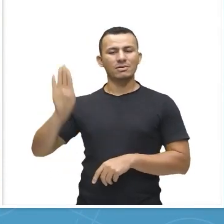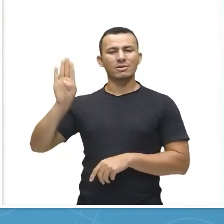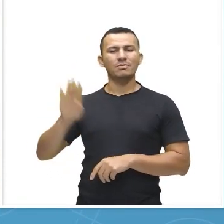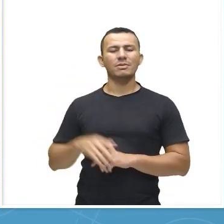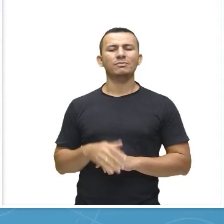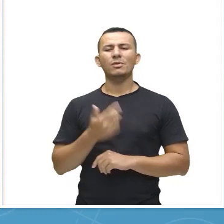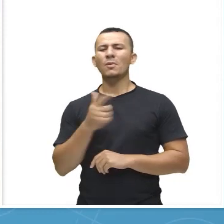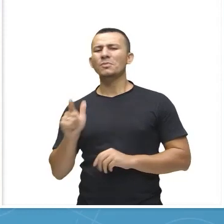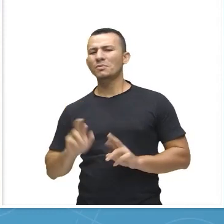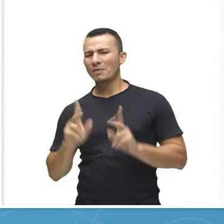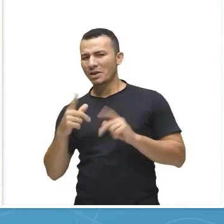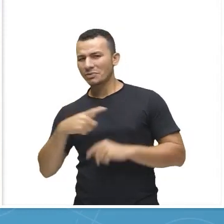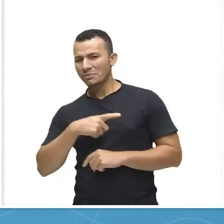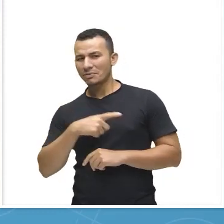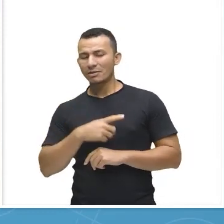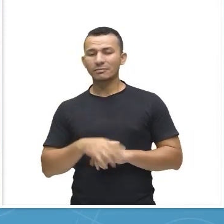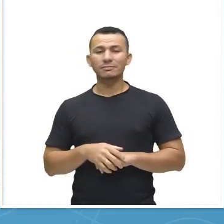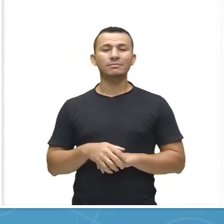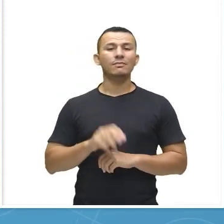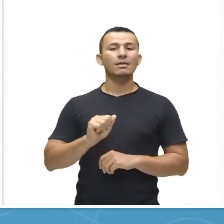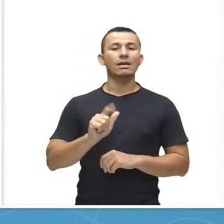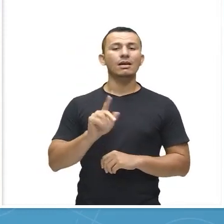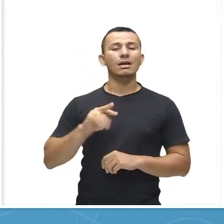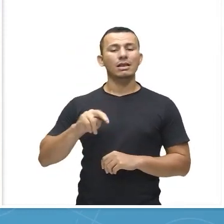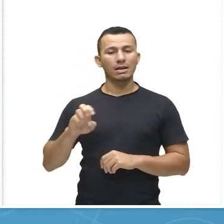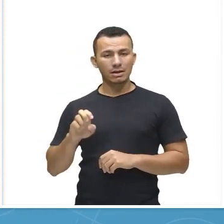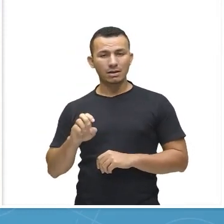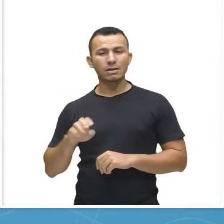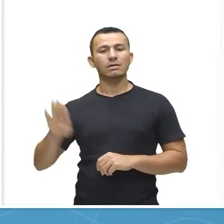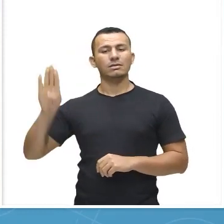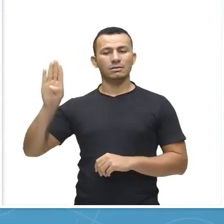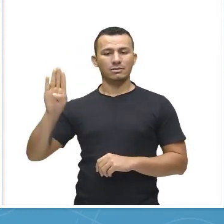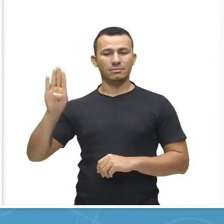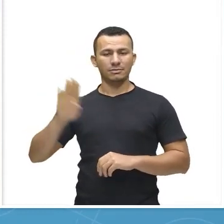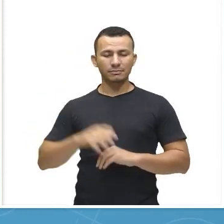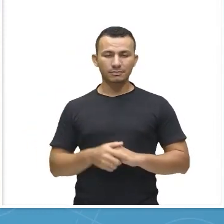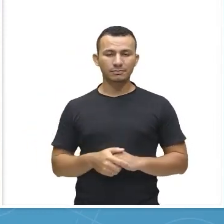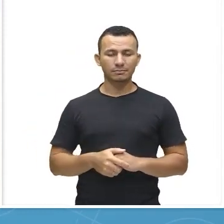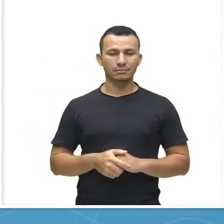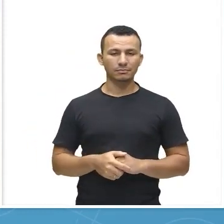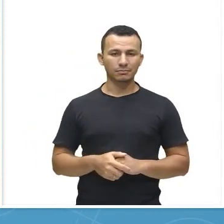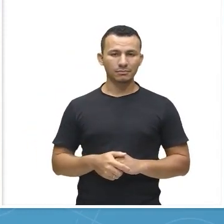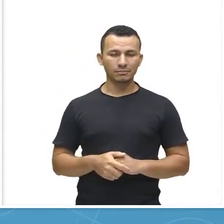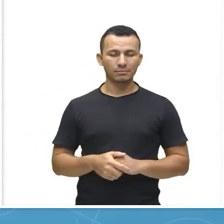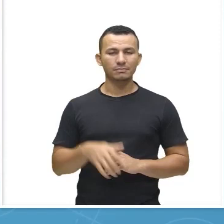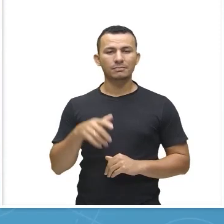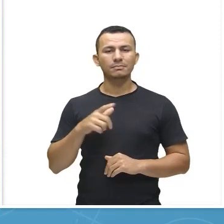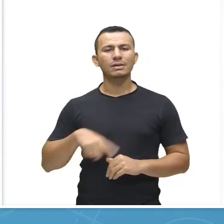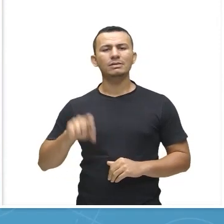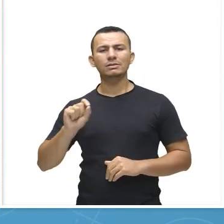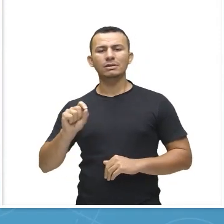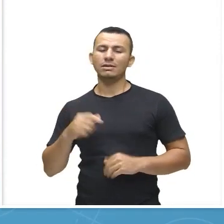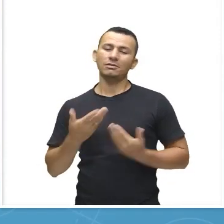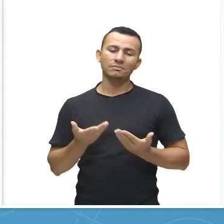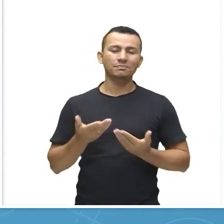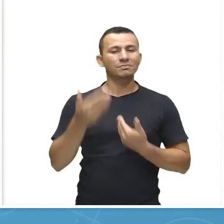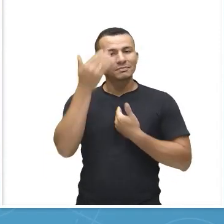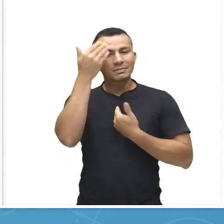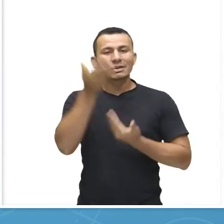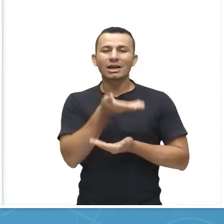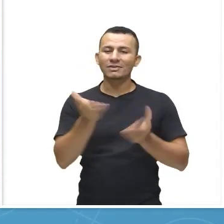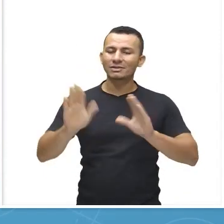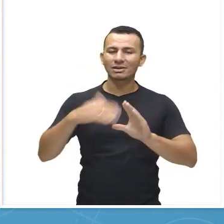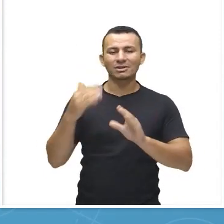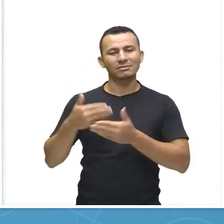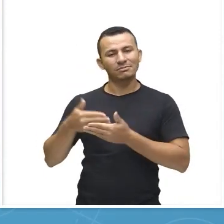diferente? A Aline também foi de letra B. Mais alguém? Então, obrigado, pessoal, pela participação